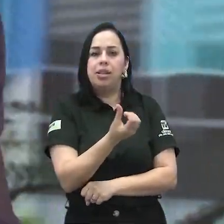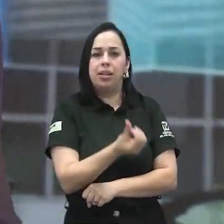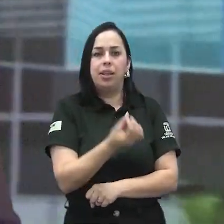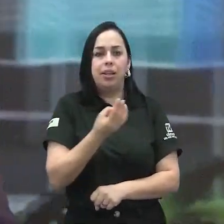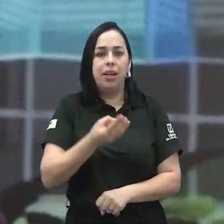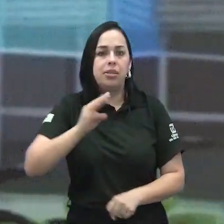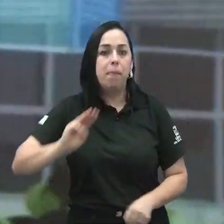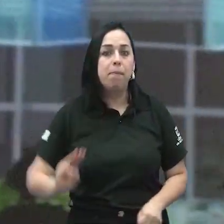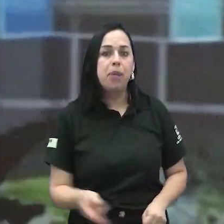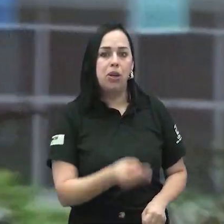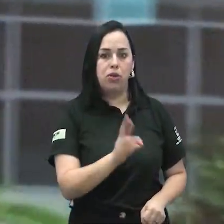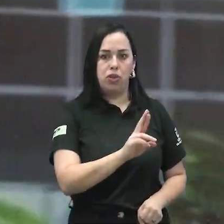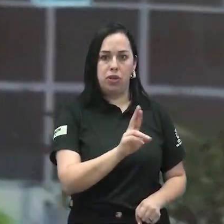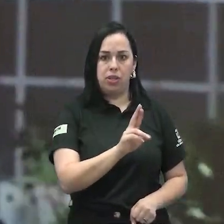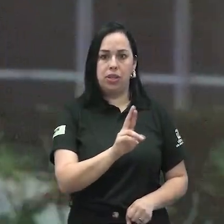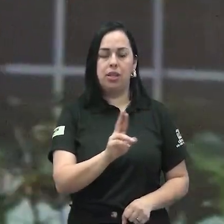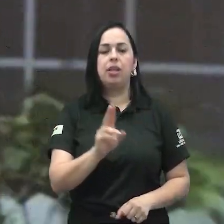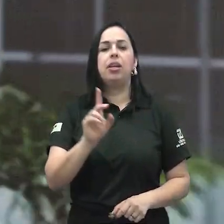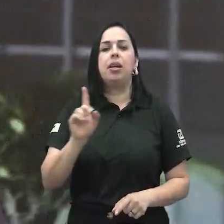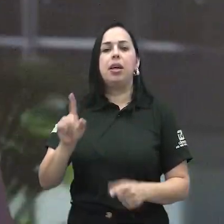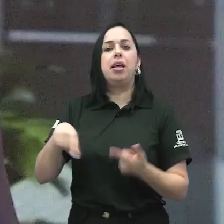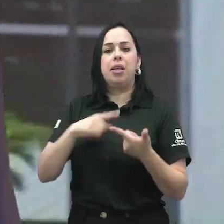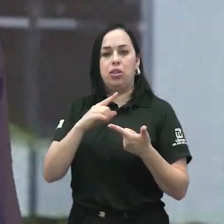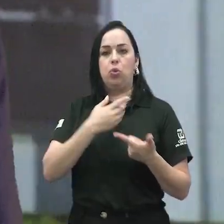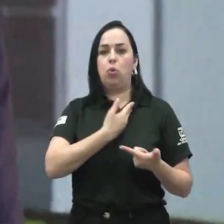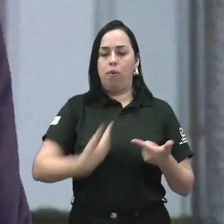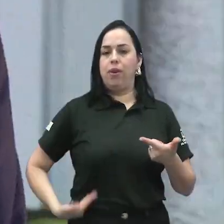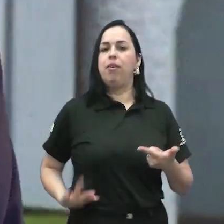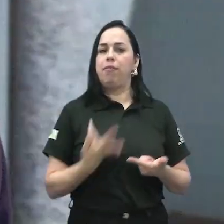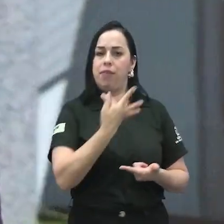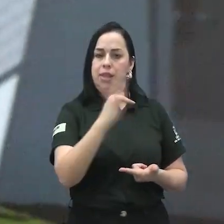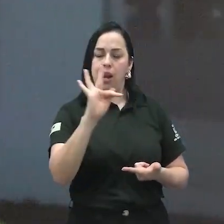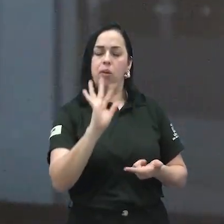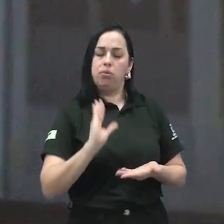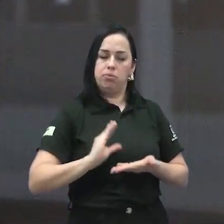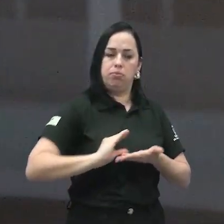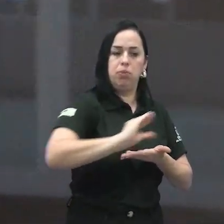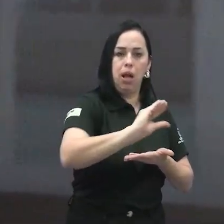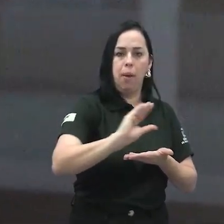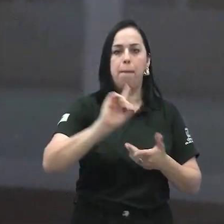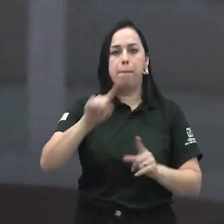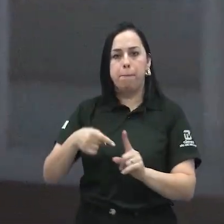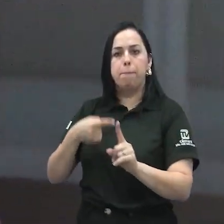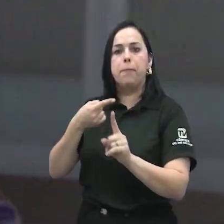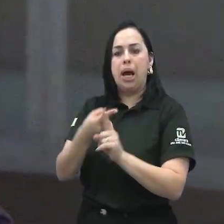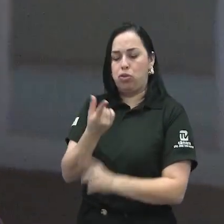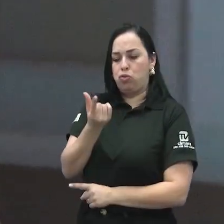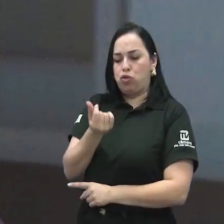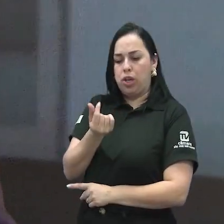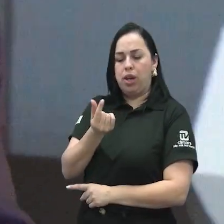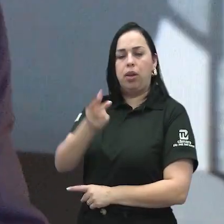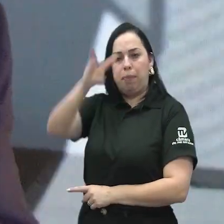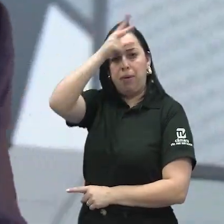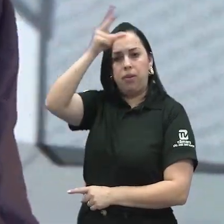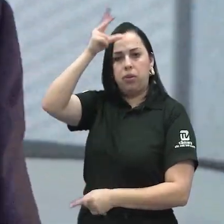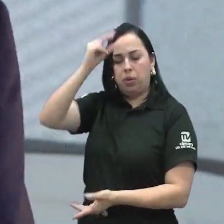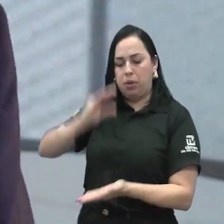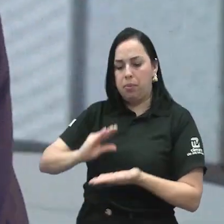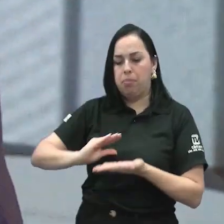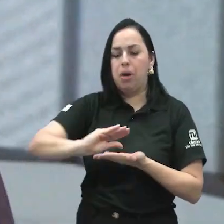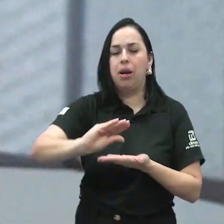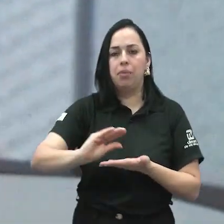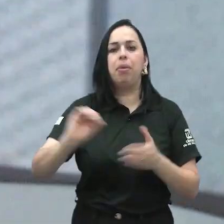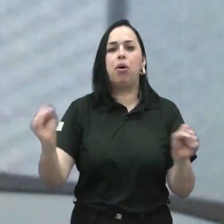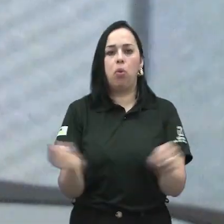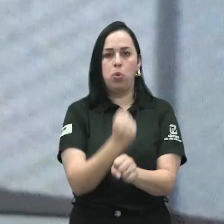milhões de reais aí do governo federal. Em contrapartida do município são 17 milhões de reais dentro desse valor aqui para a gente poder fazer a construção da